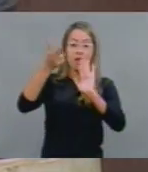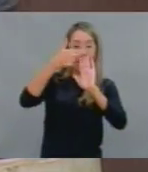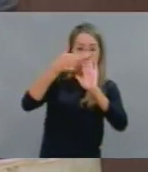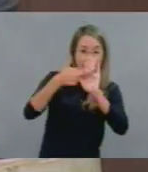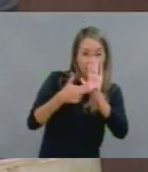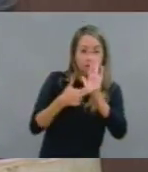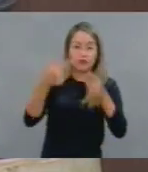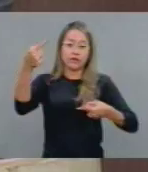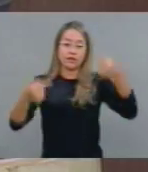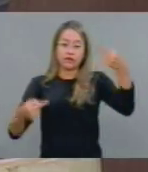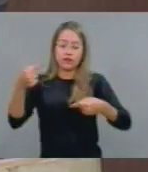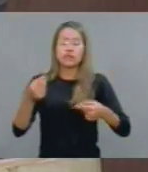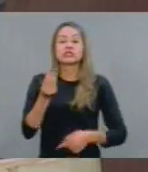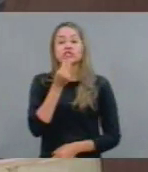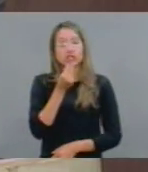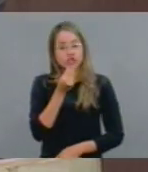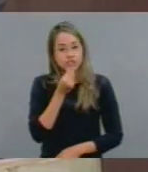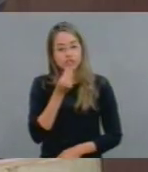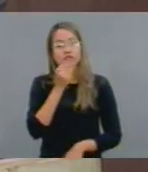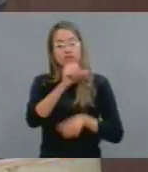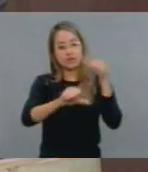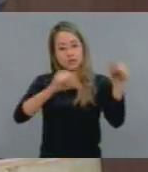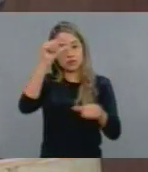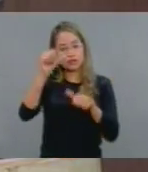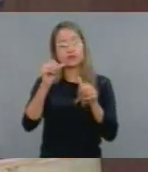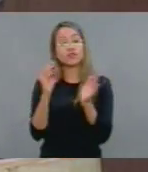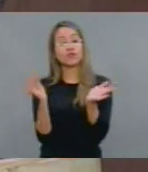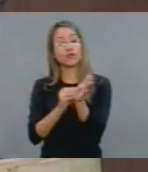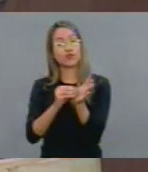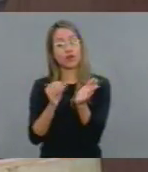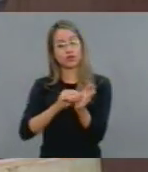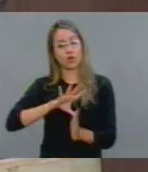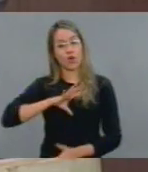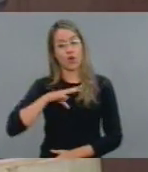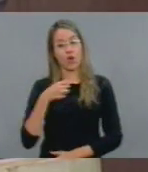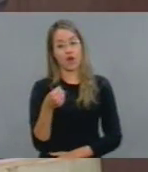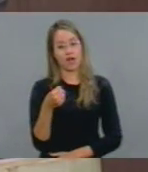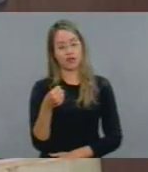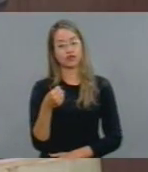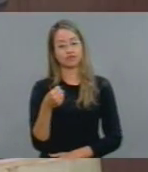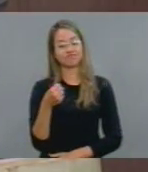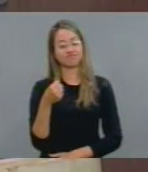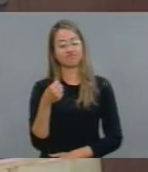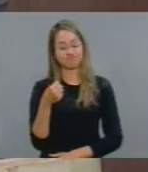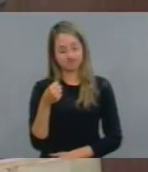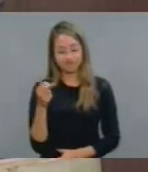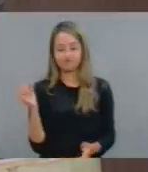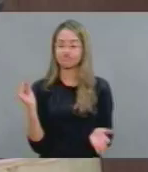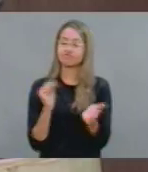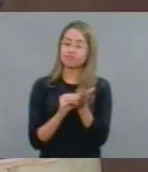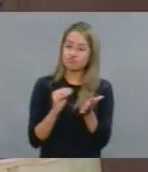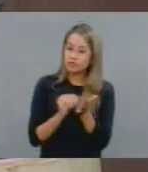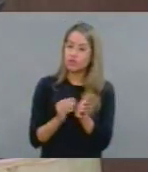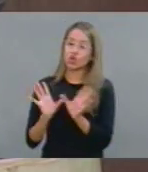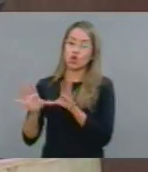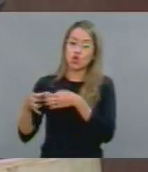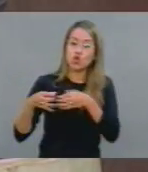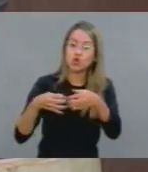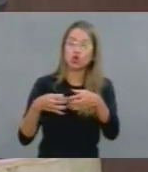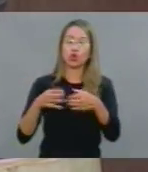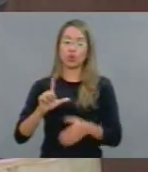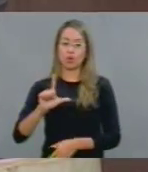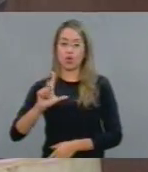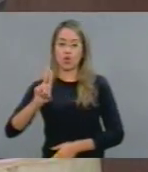feita. Faltou ousadia. Aquela geração que, guiada por Lula, chegou ao